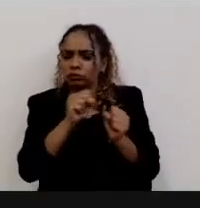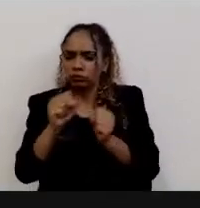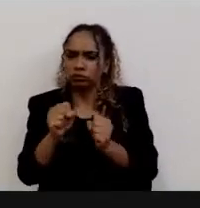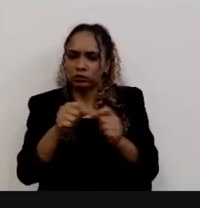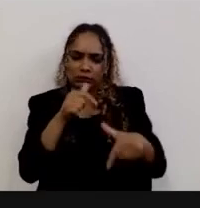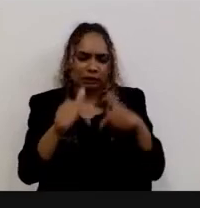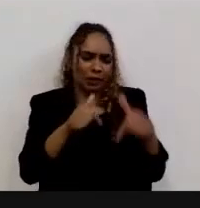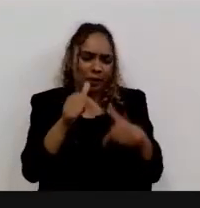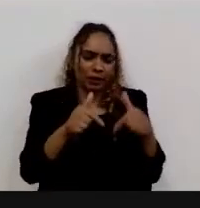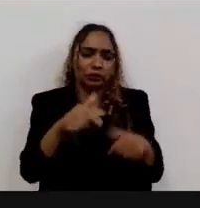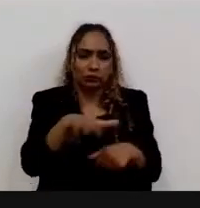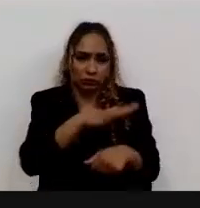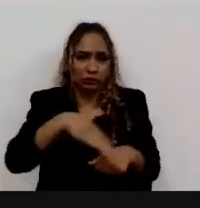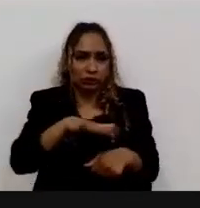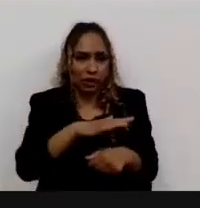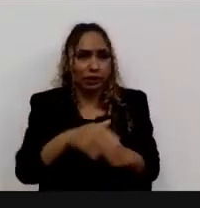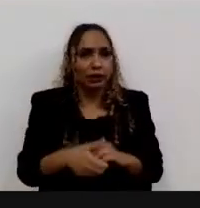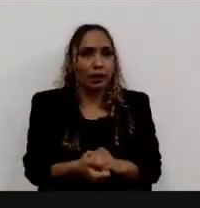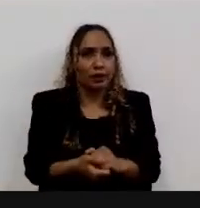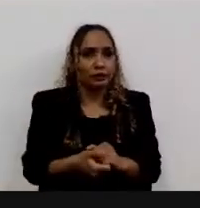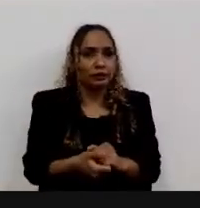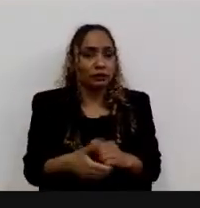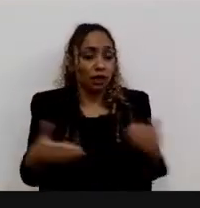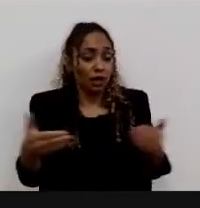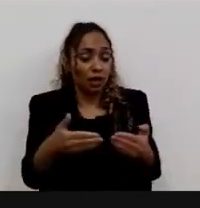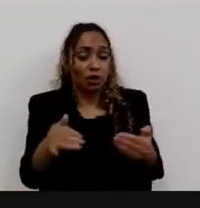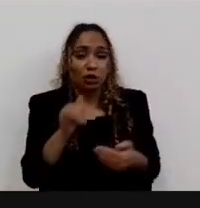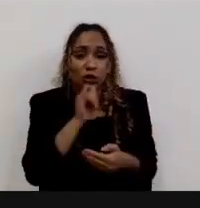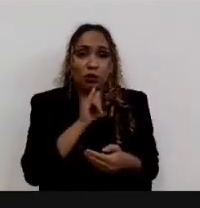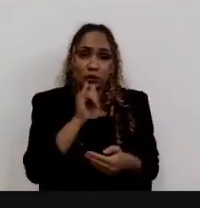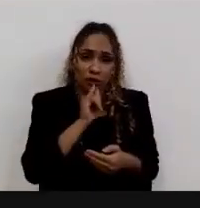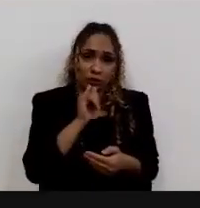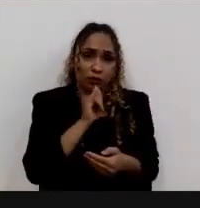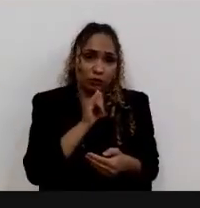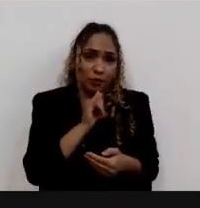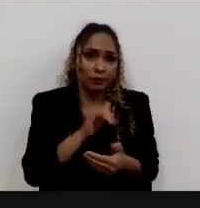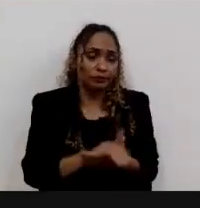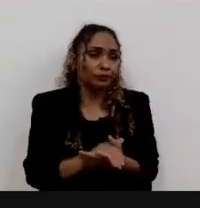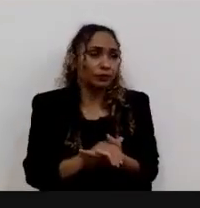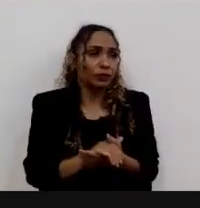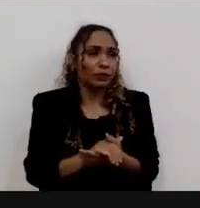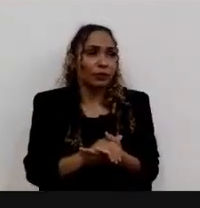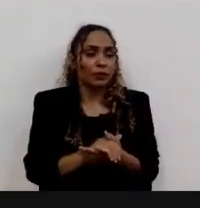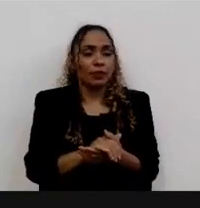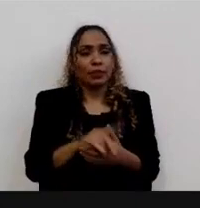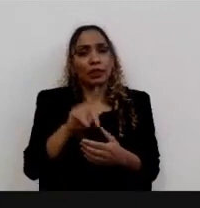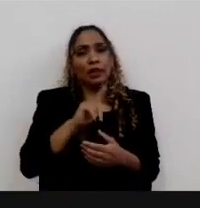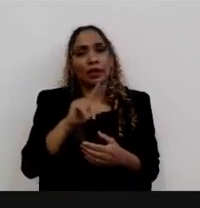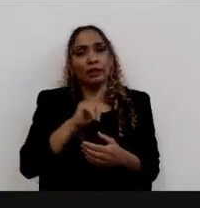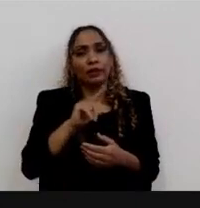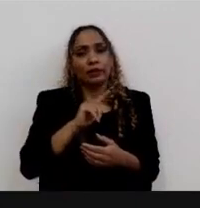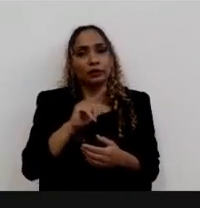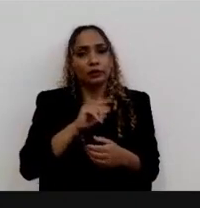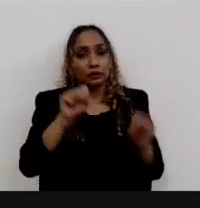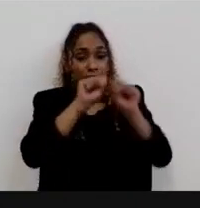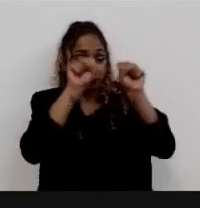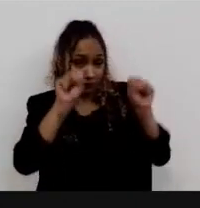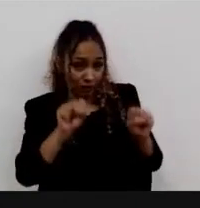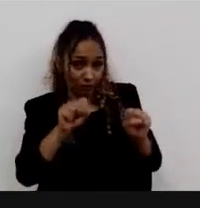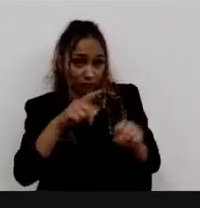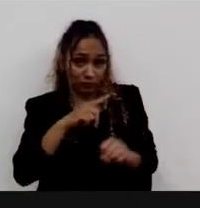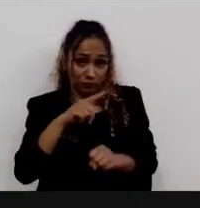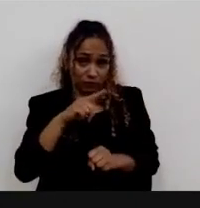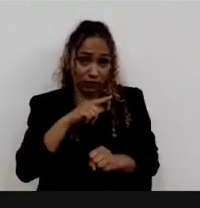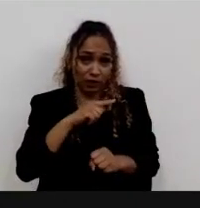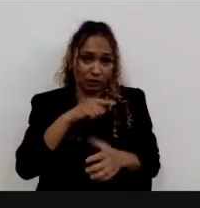setor. Eu vou dar aqui um pequeno exemplo de automação web. Nós temos aqui esse sistema e